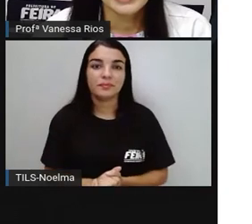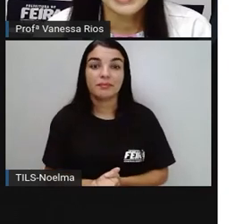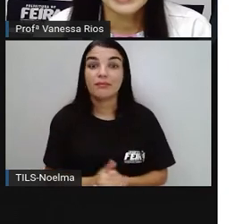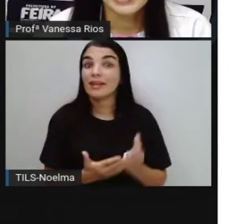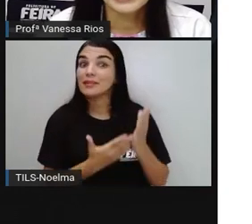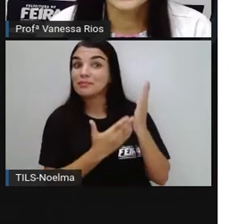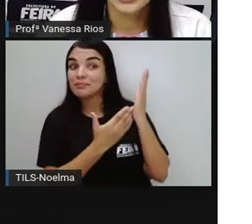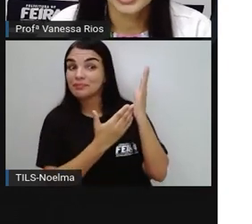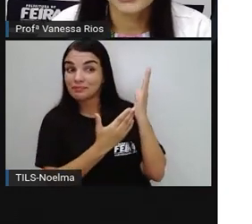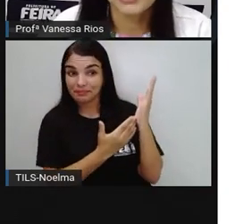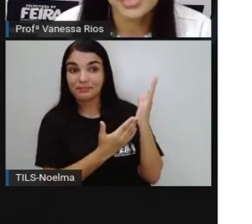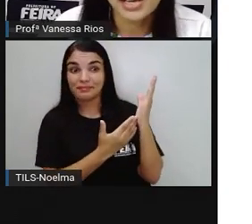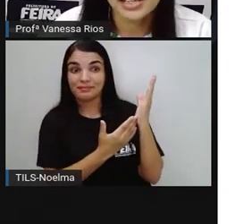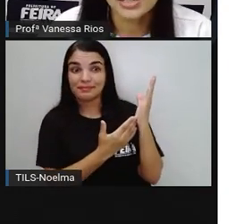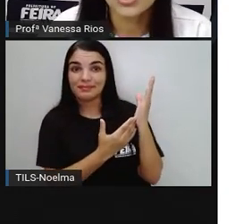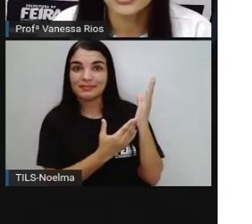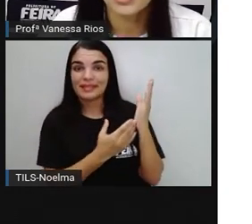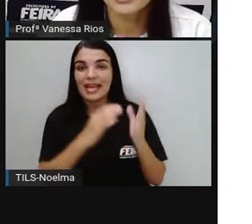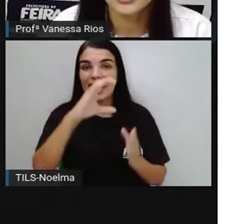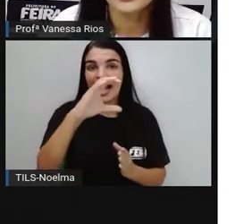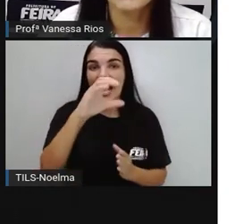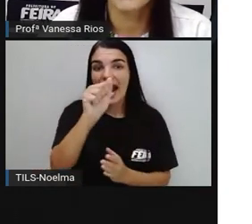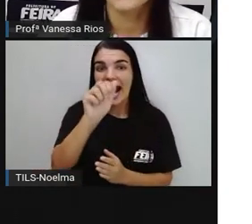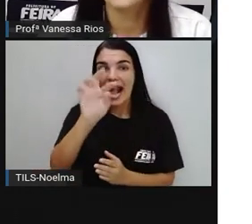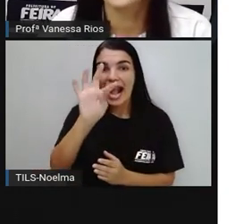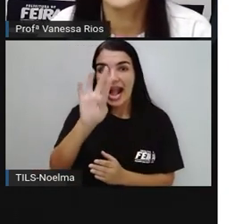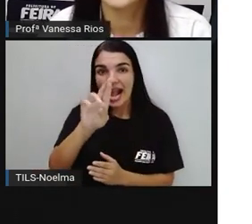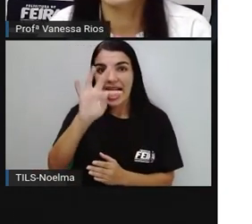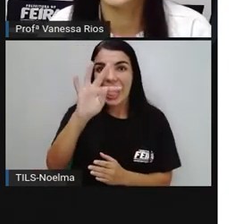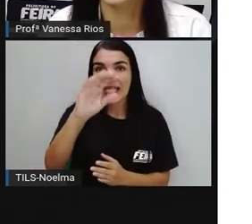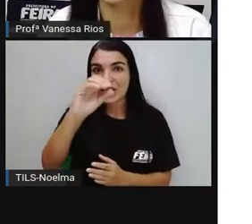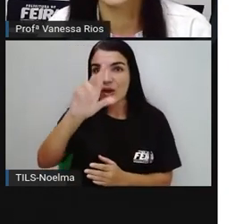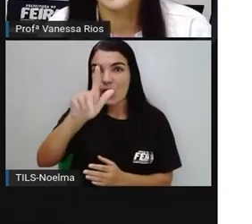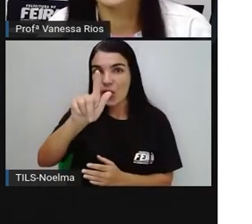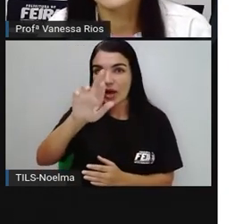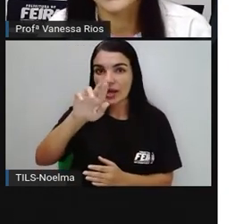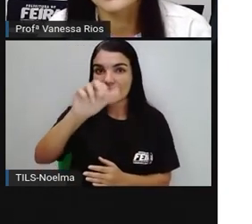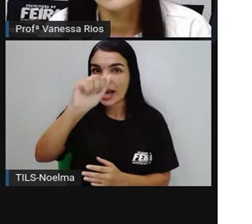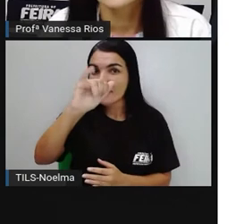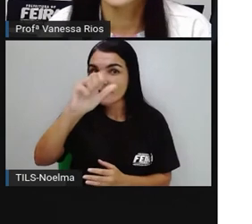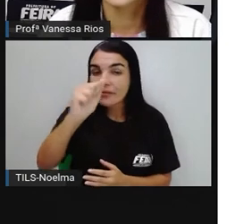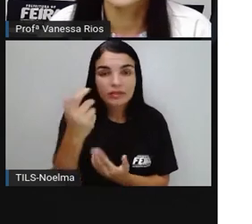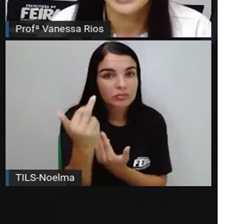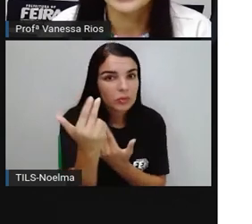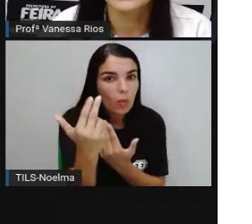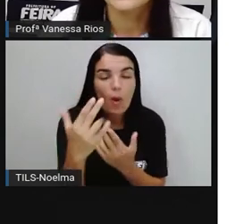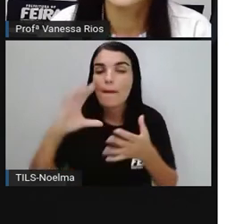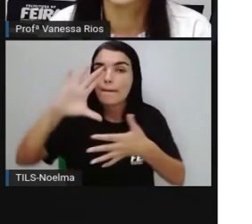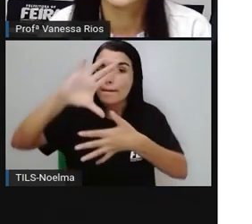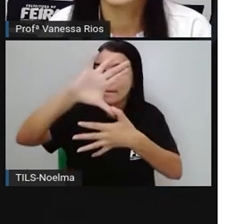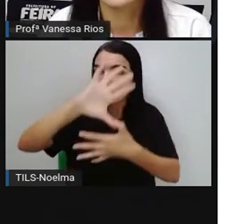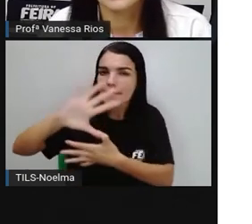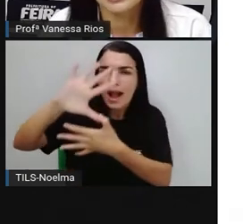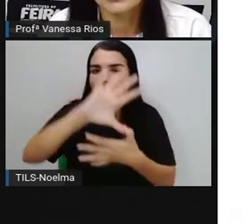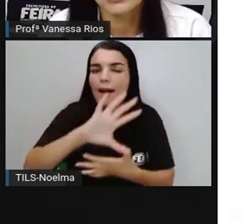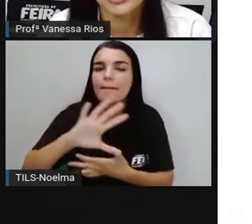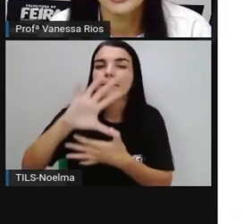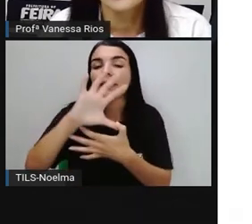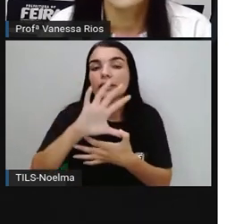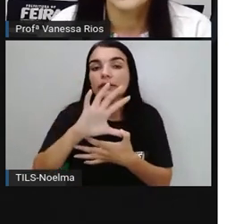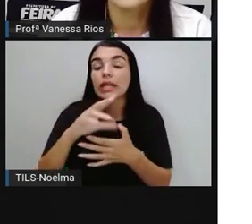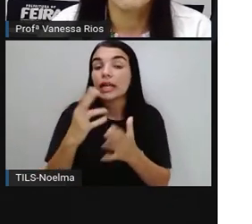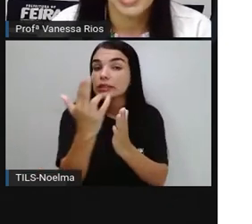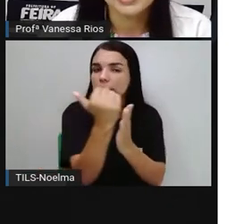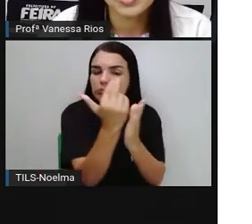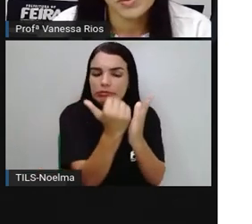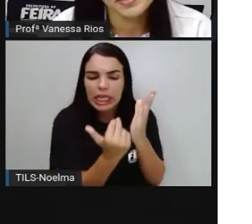E aí, a cartografia, que é justamente essa forma de representar através de dados, de desenhos, né,